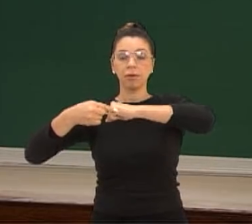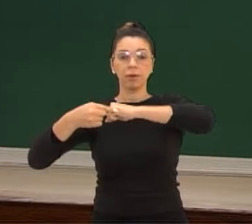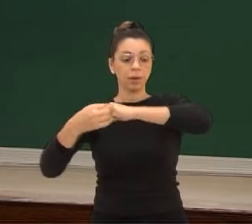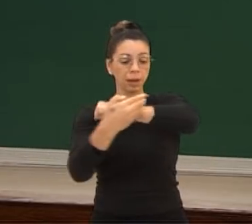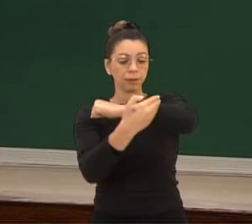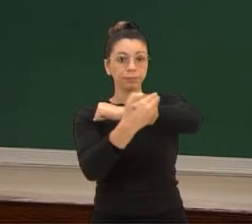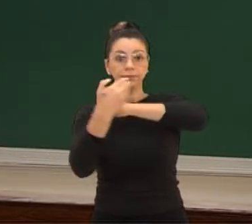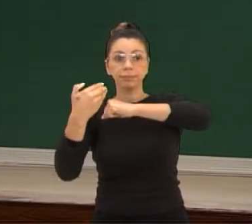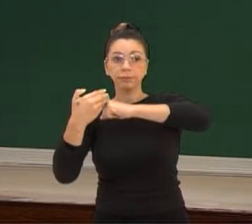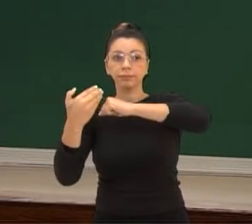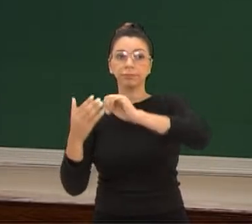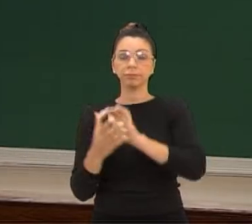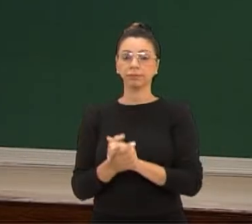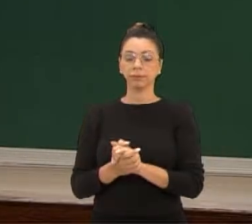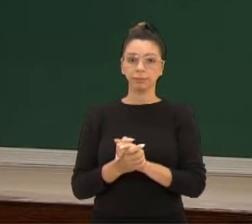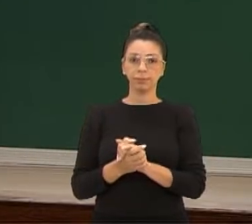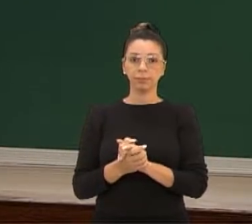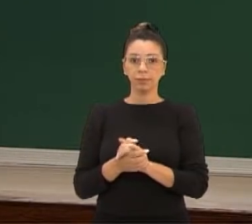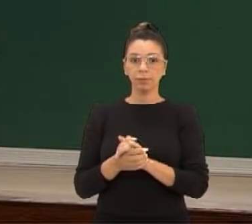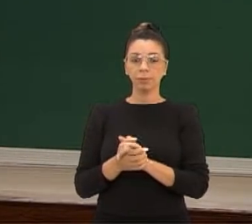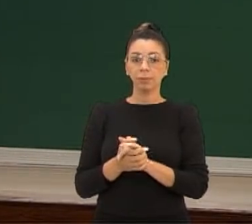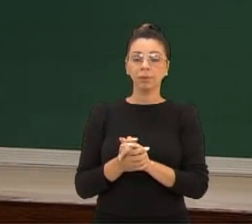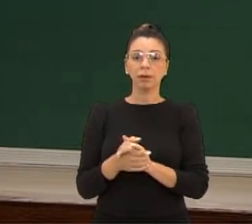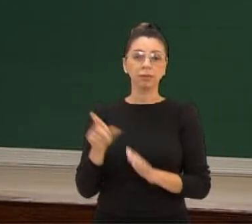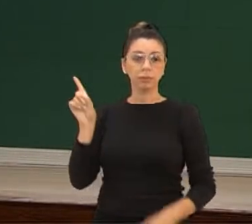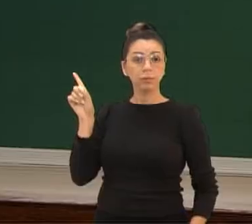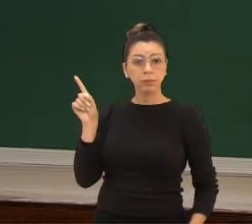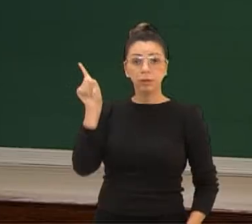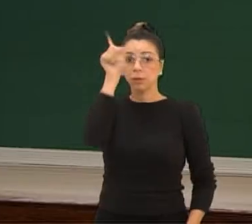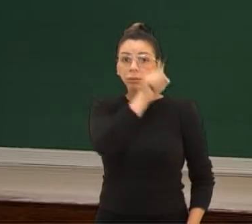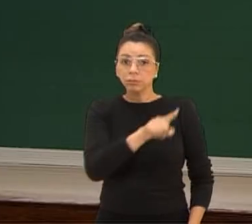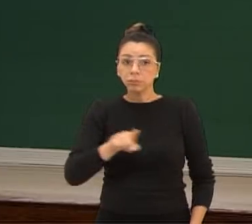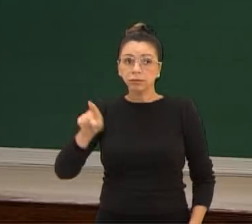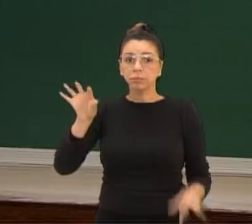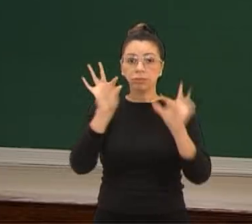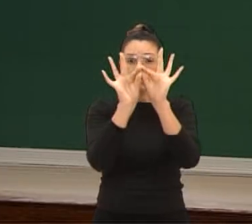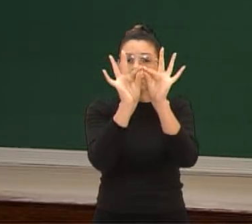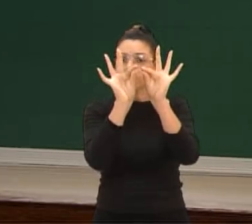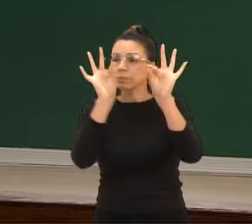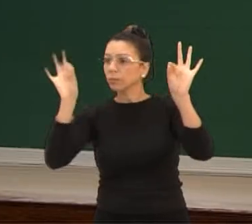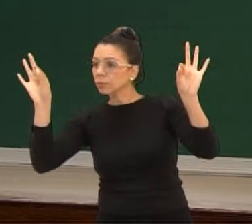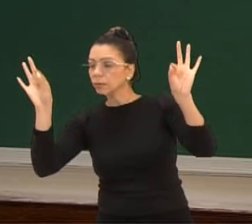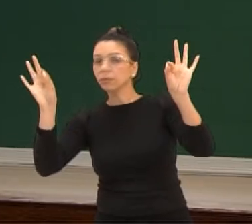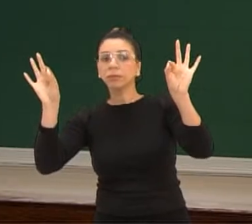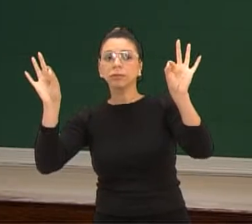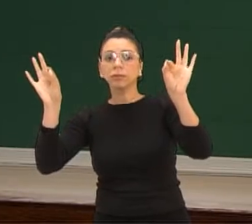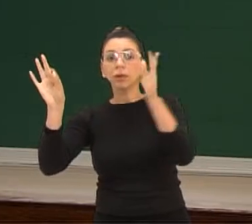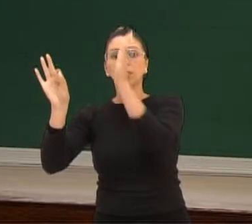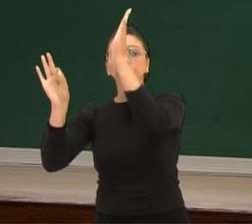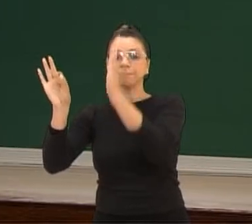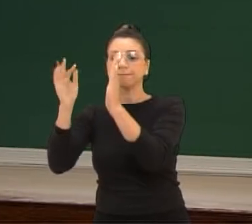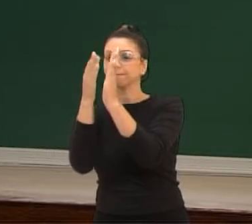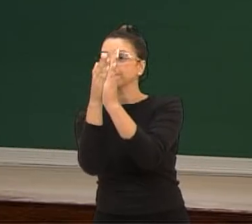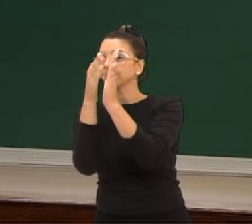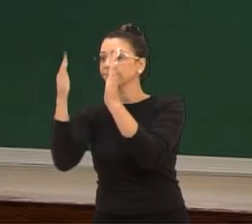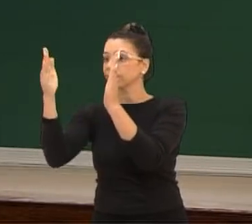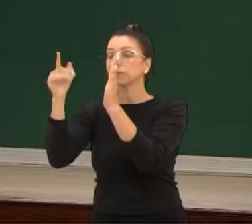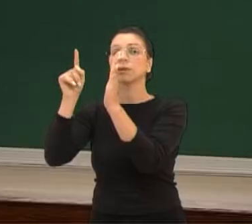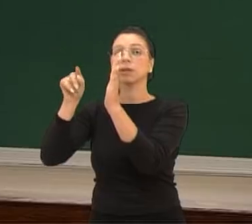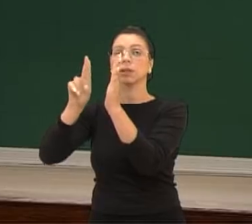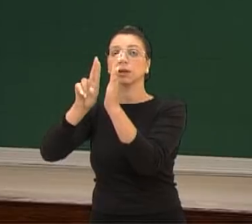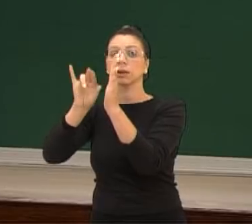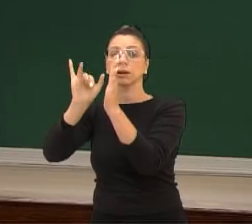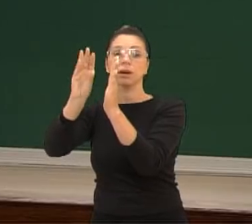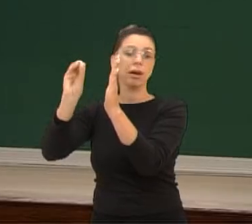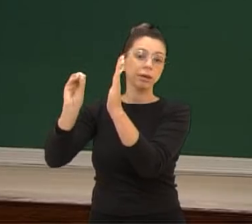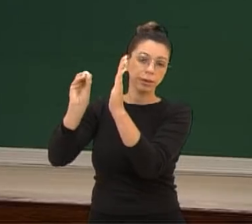para vocês. Ó, esse aqui não é o diâmetro? Exatamente a metade desse trecho, desse segmento, eu chamo